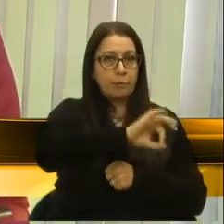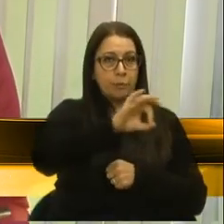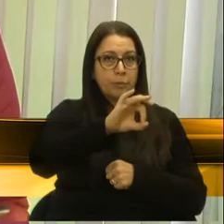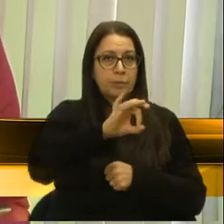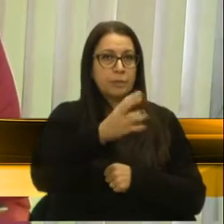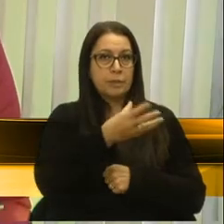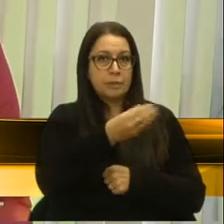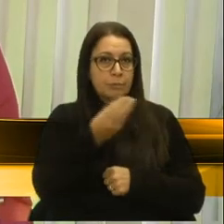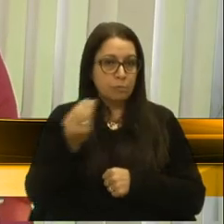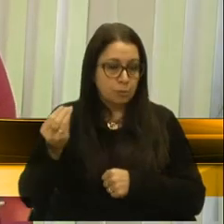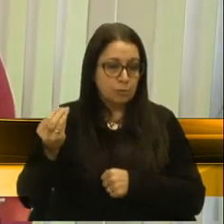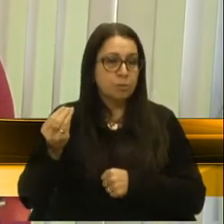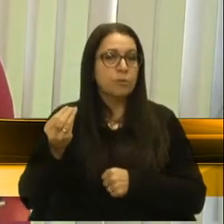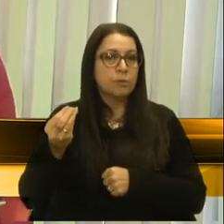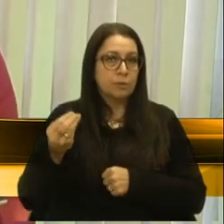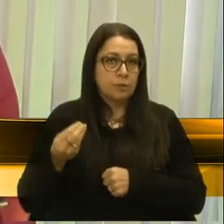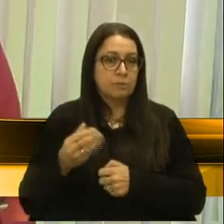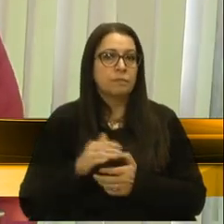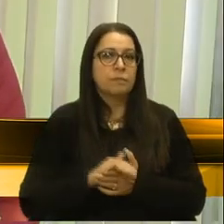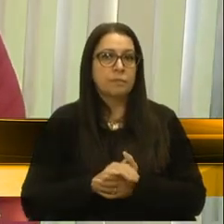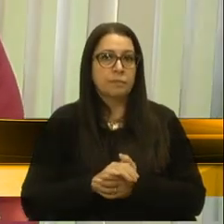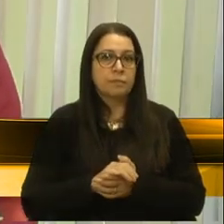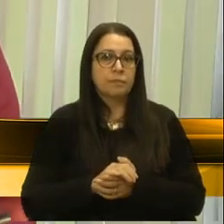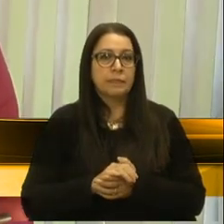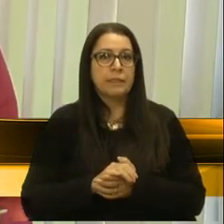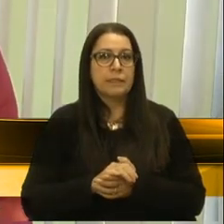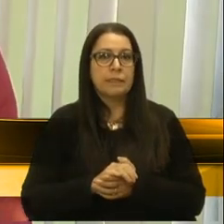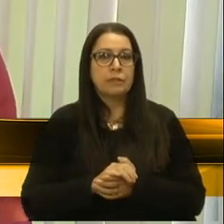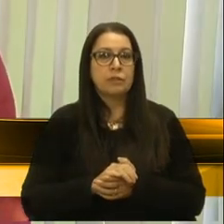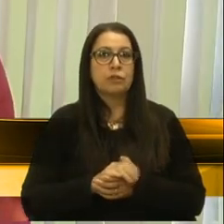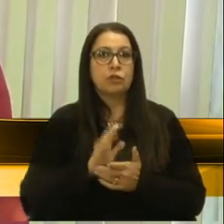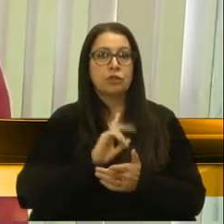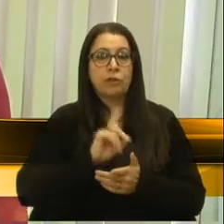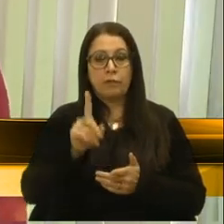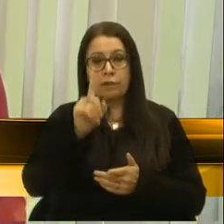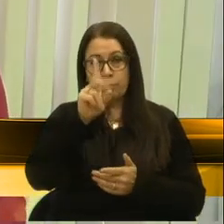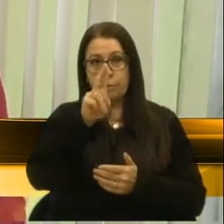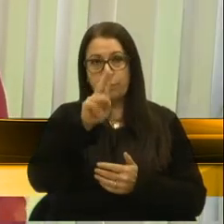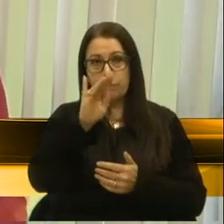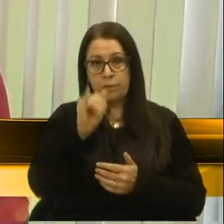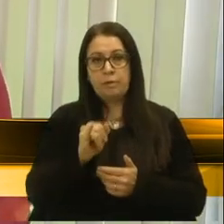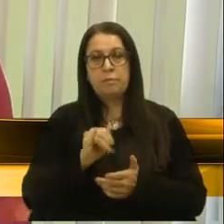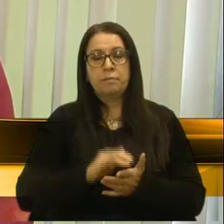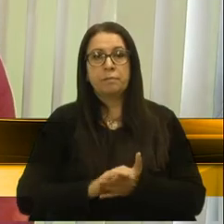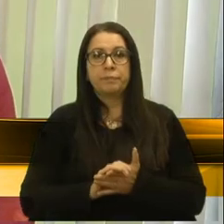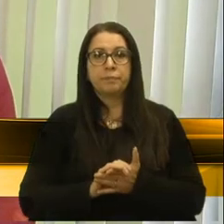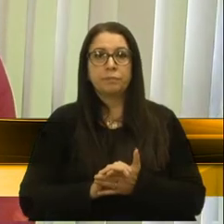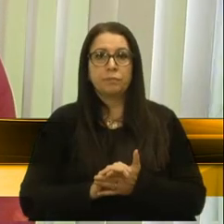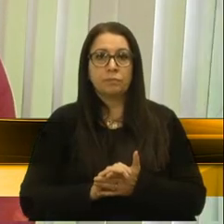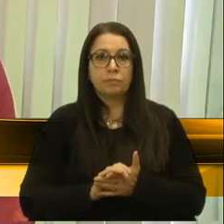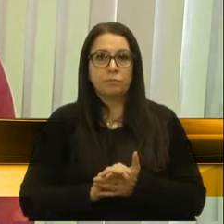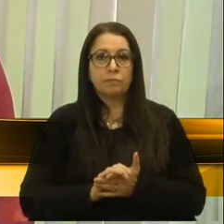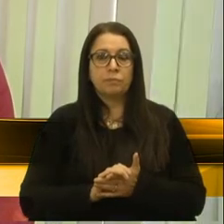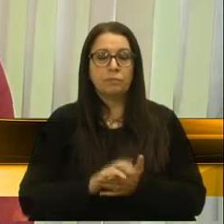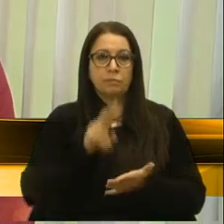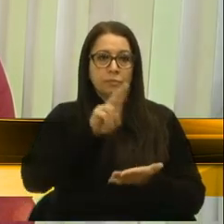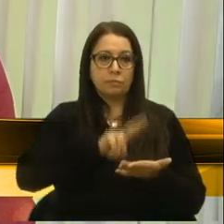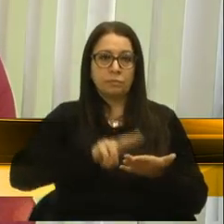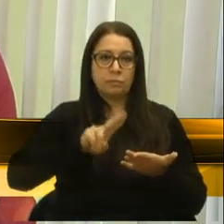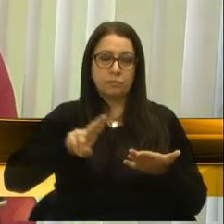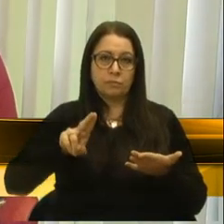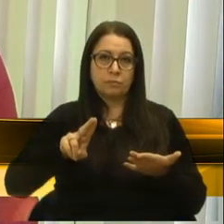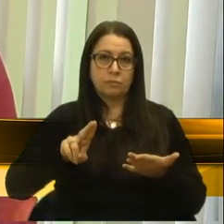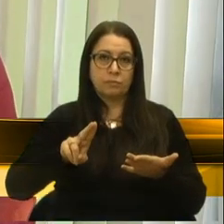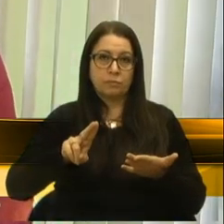muito. As pessoas, na verdade, elas internam já para a UTI. Então, esses leitos de UTI,